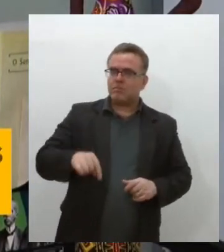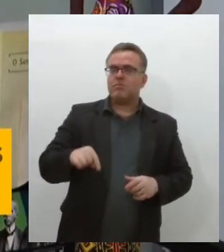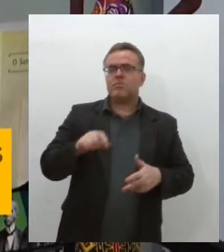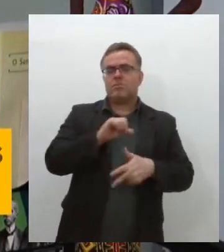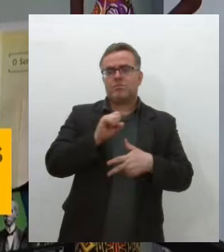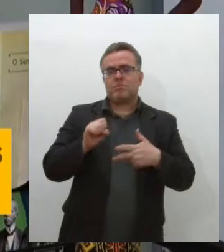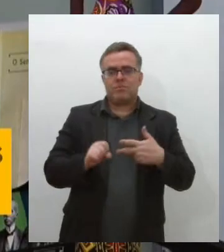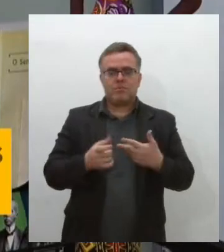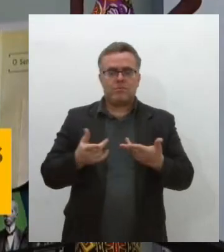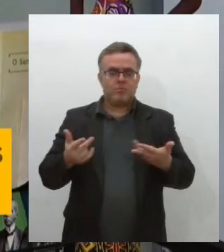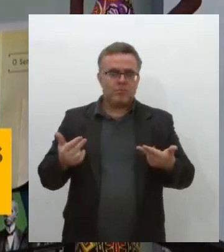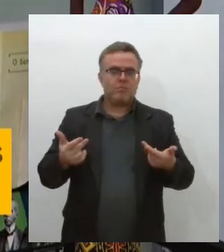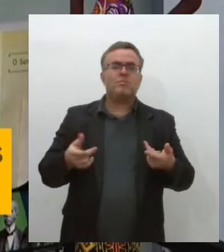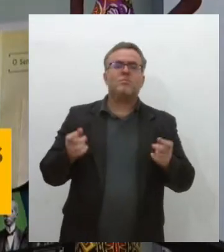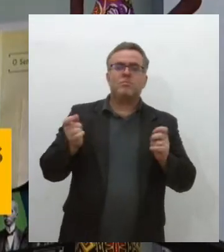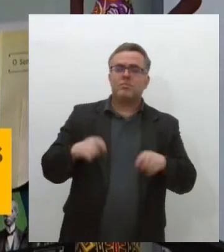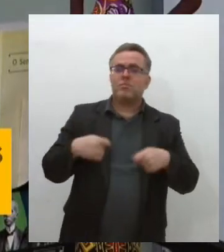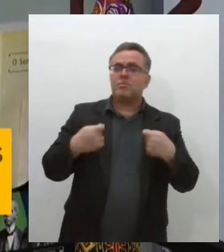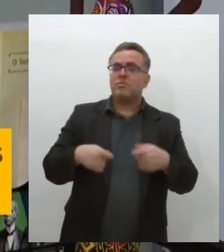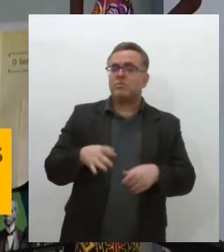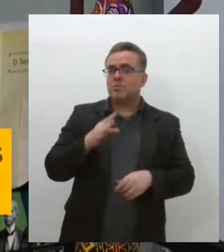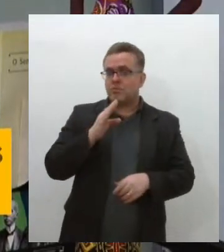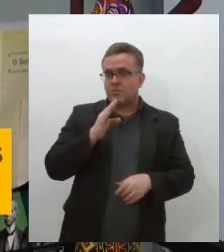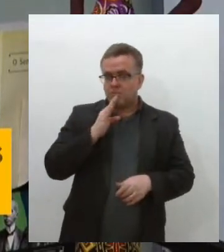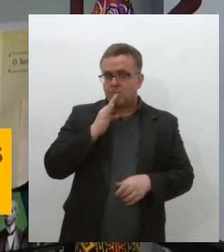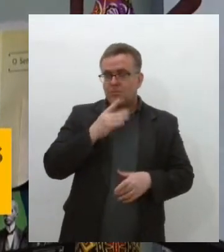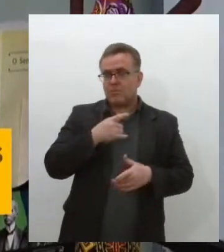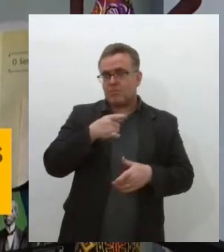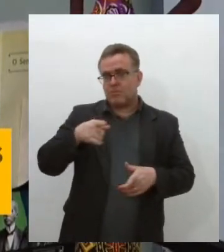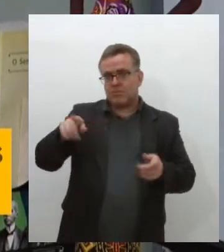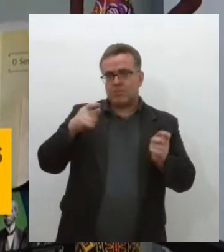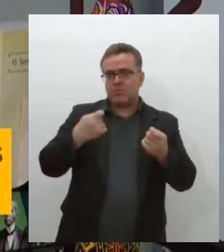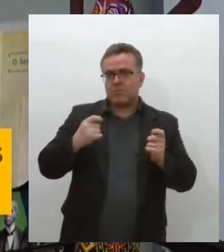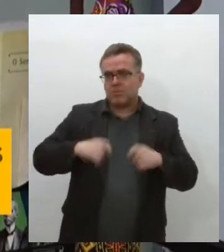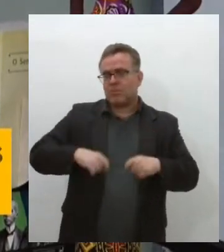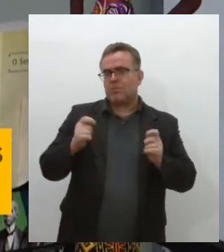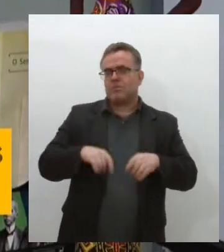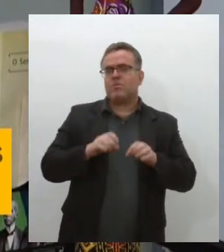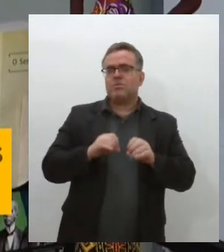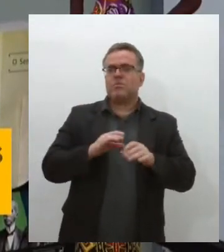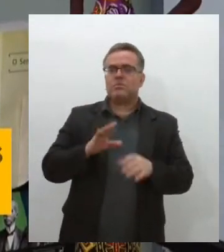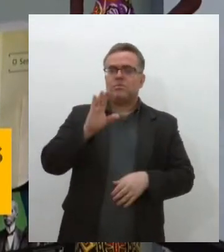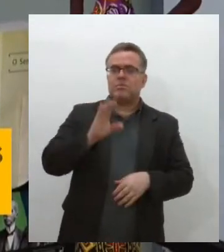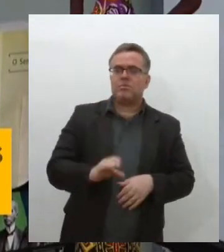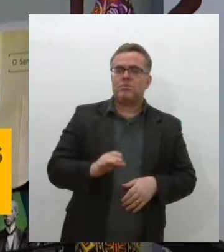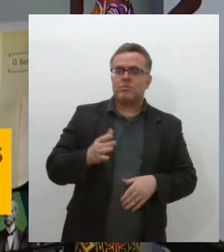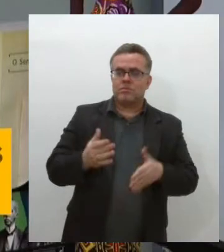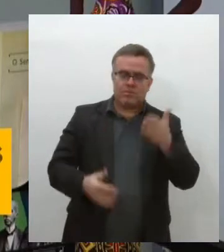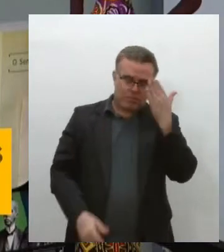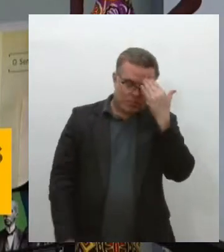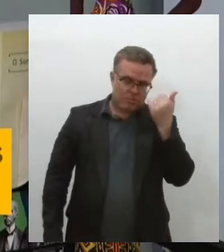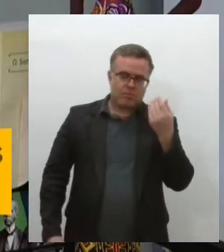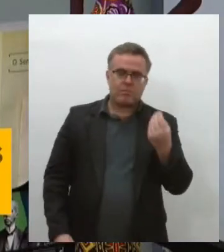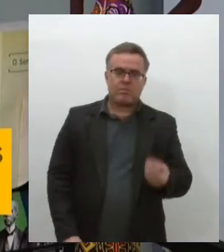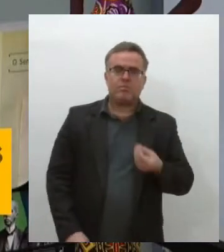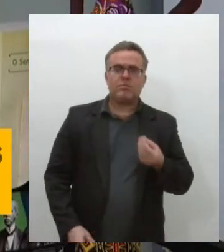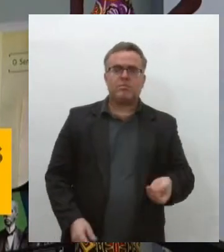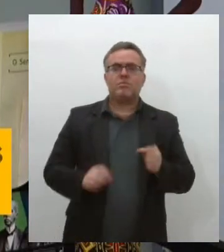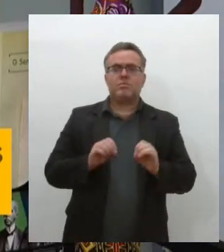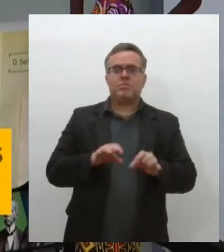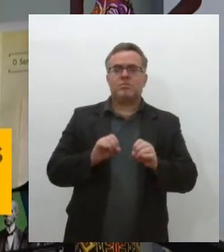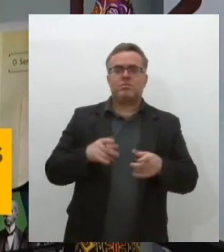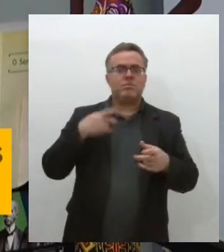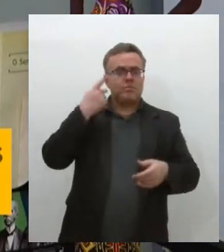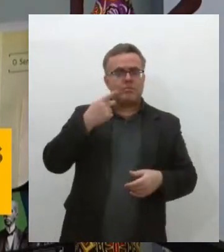gente precisa com que esses meninos entendam e conheçam sobre educação para a cidadania, né, saberem educação política, saberem que são